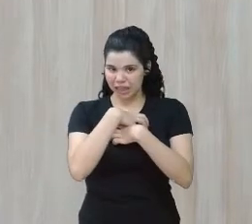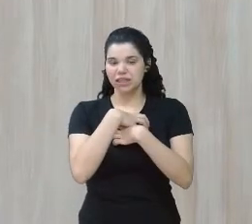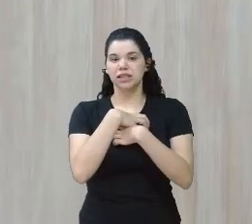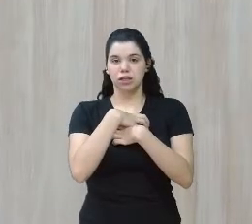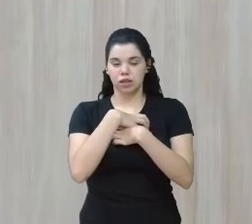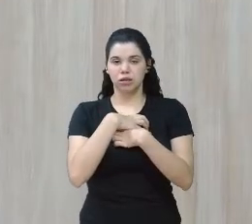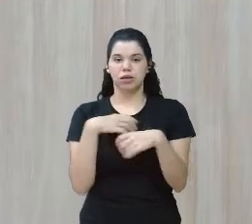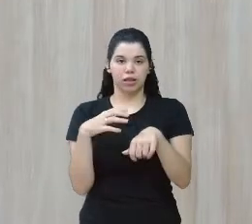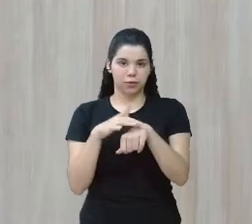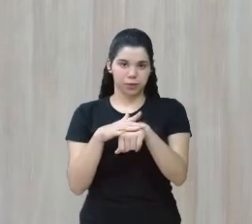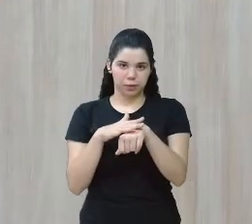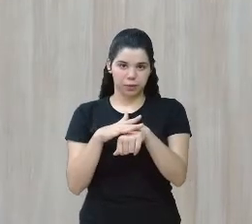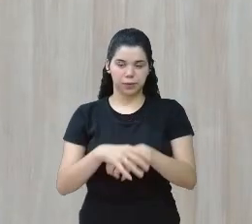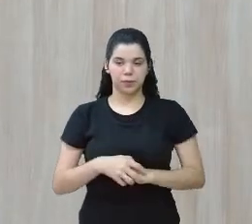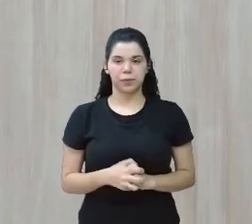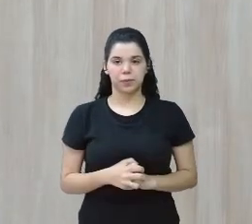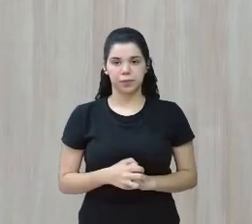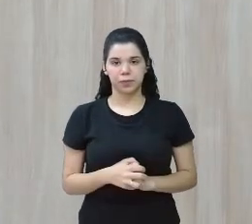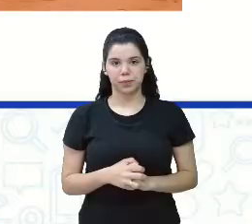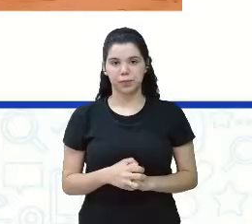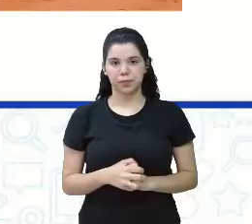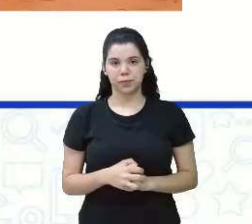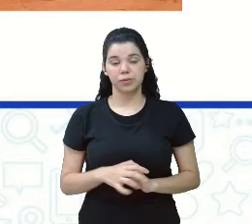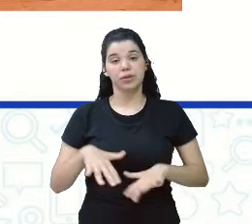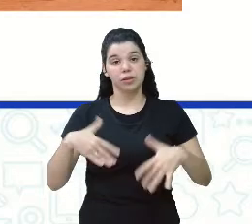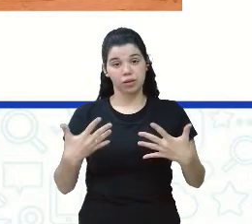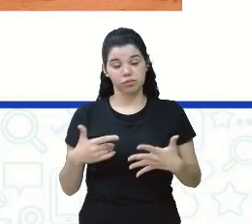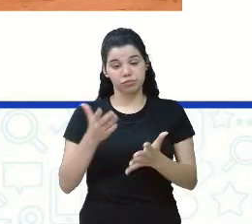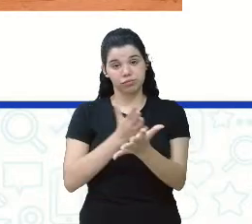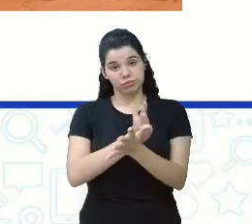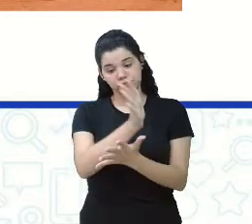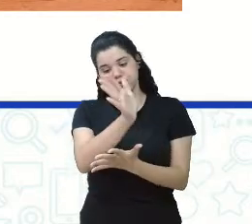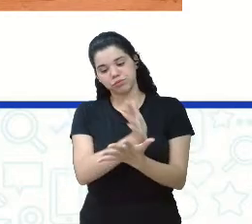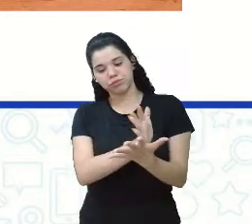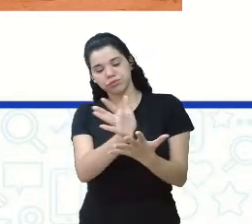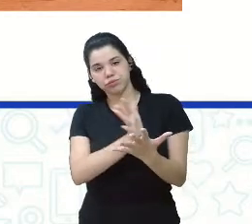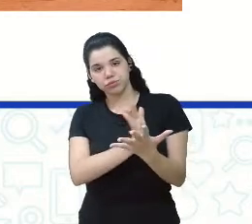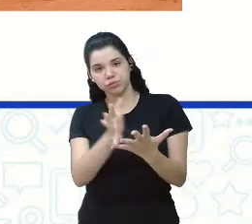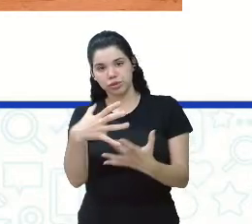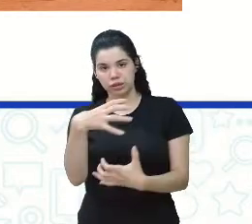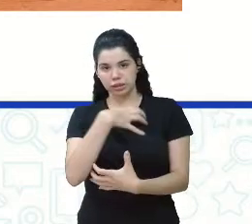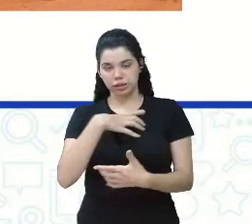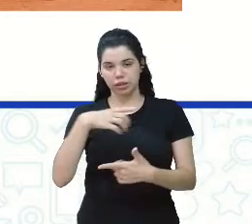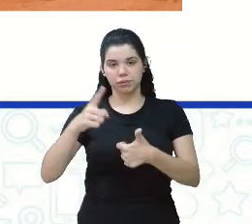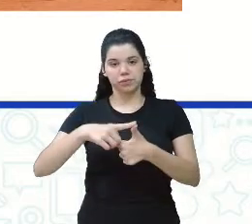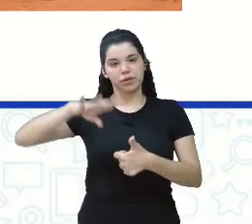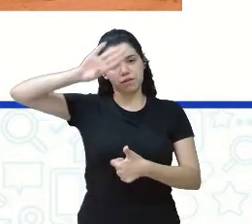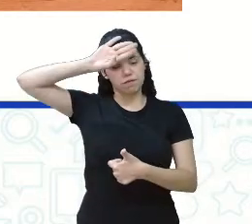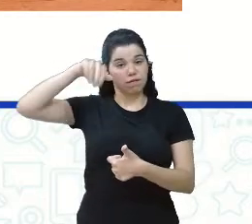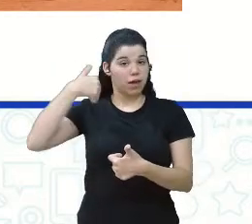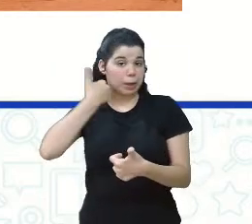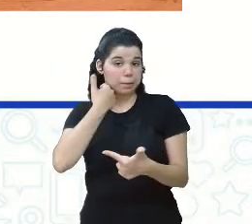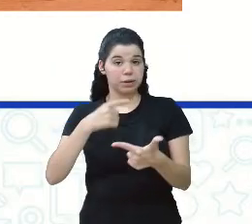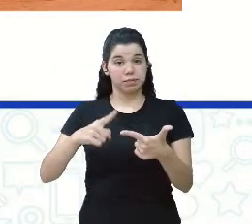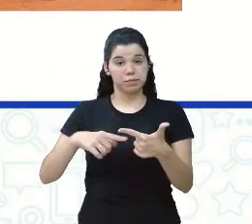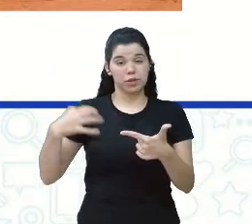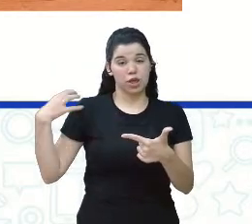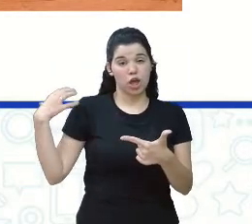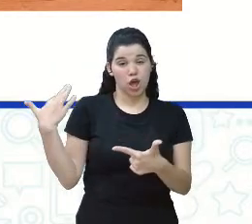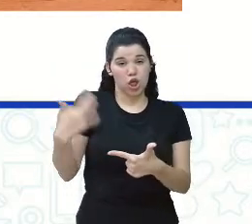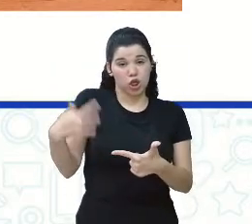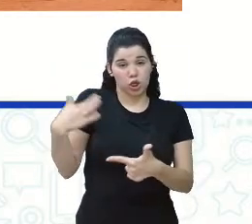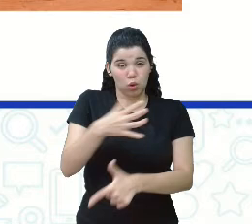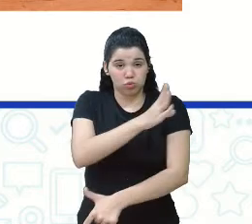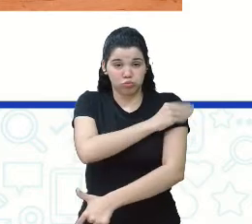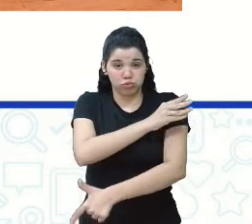da doença. Dentre os sintomas que podem ocorrer, destacam-se febre, dor